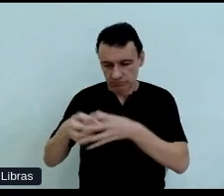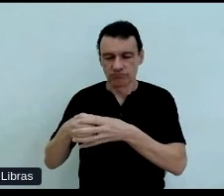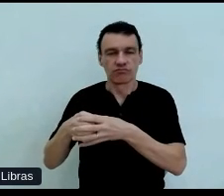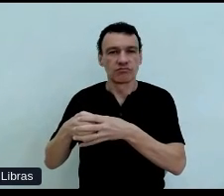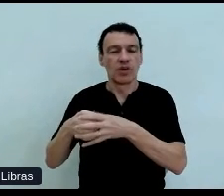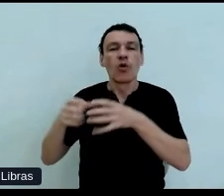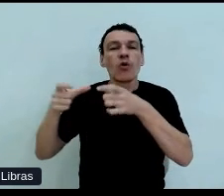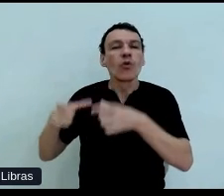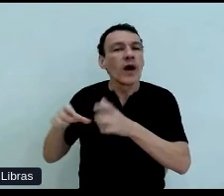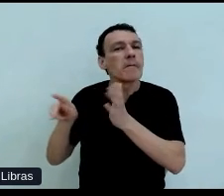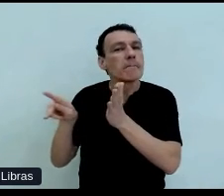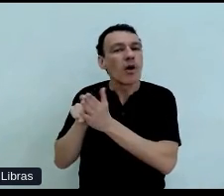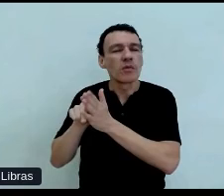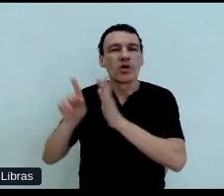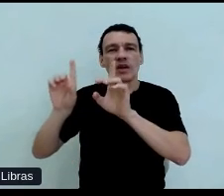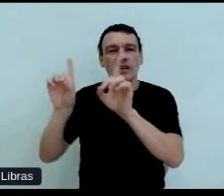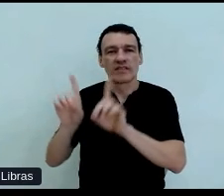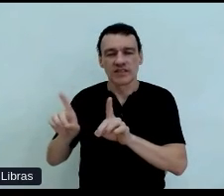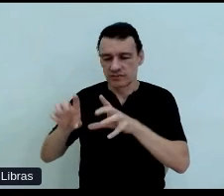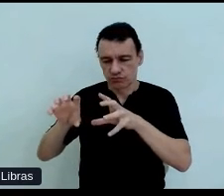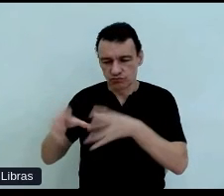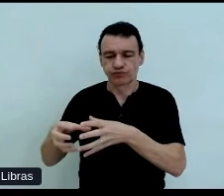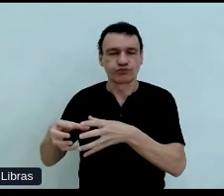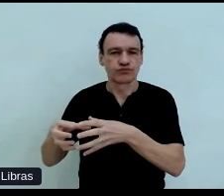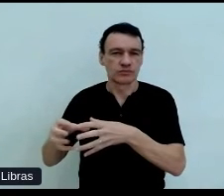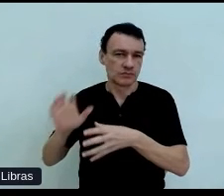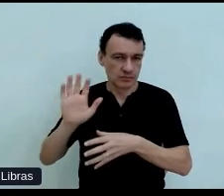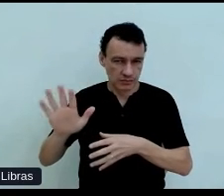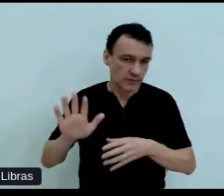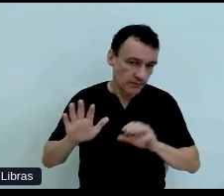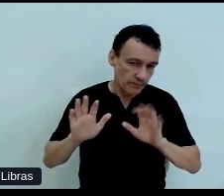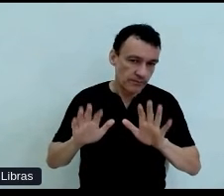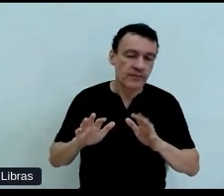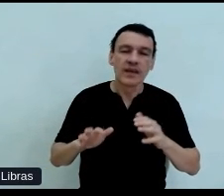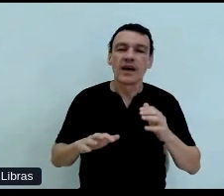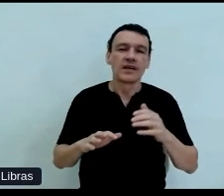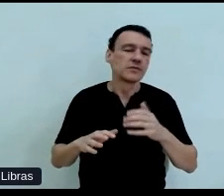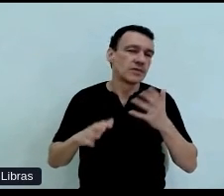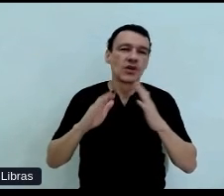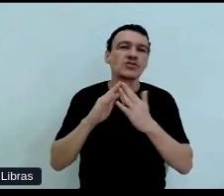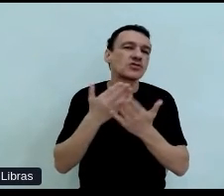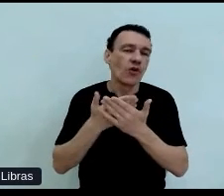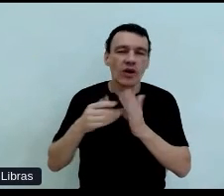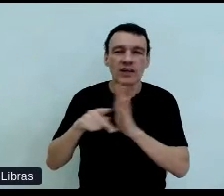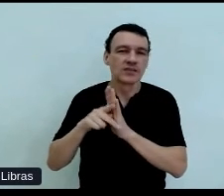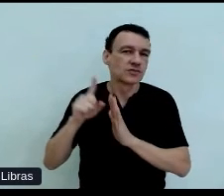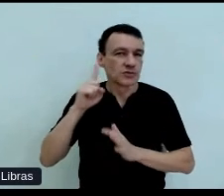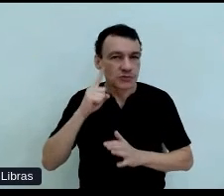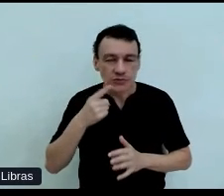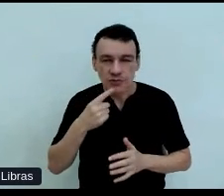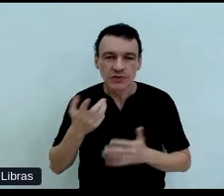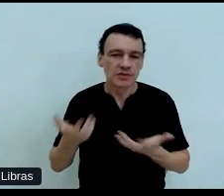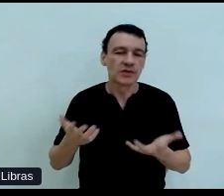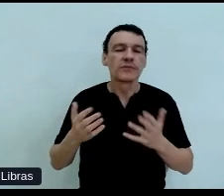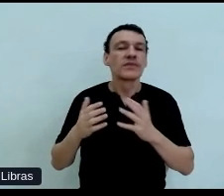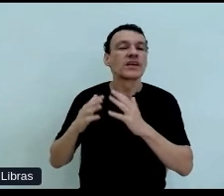nós tínhamos ainda a questão da exclusão, tinha a segregação, quando as pessoas com deficiência, elas iam